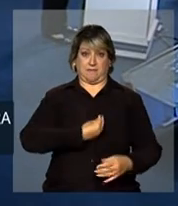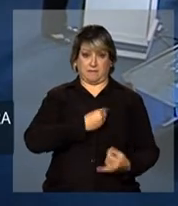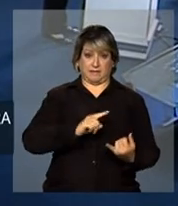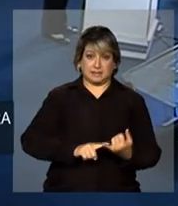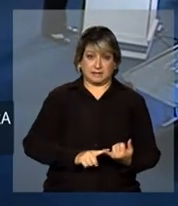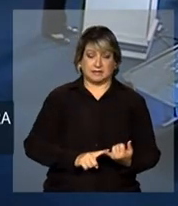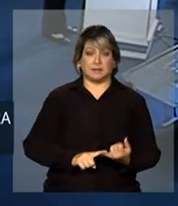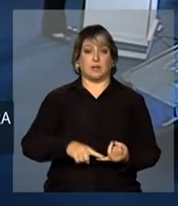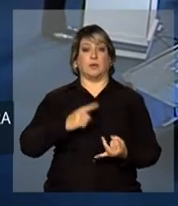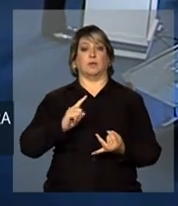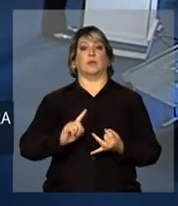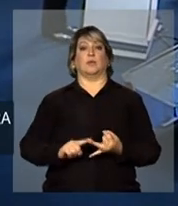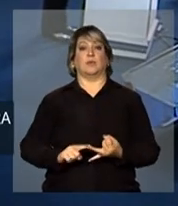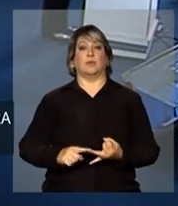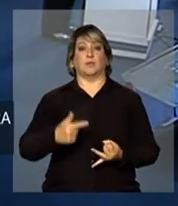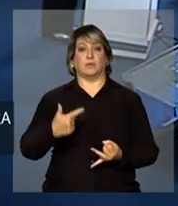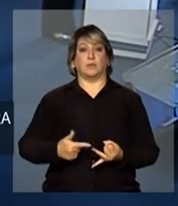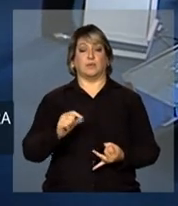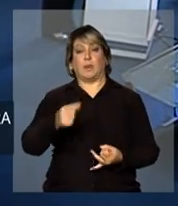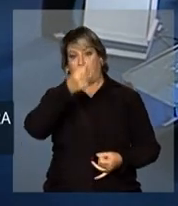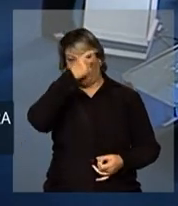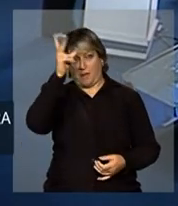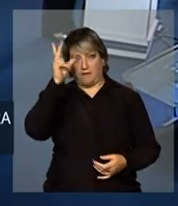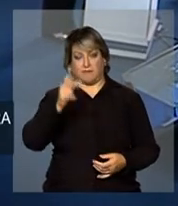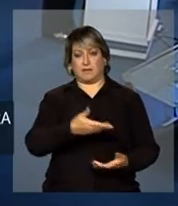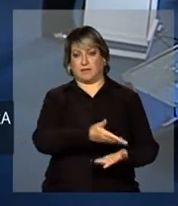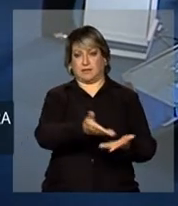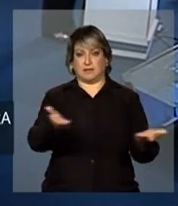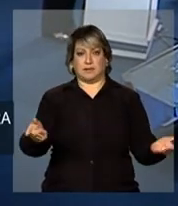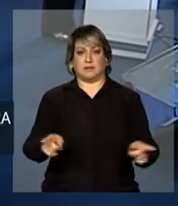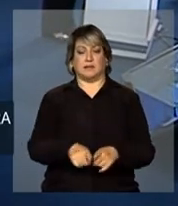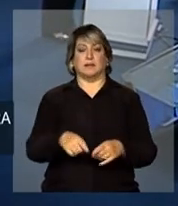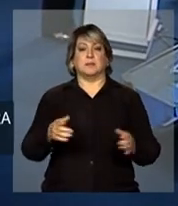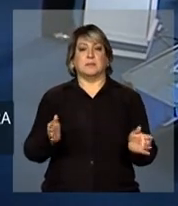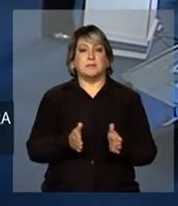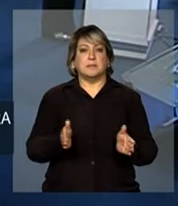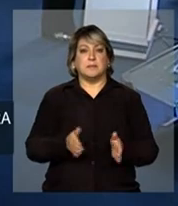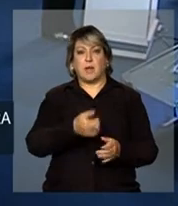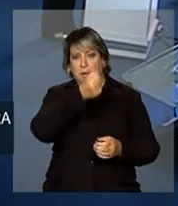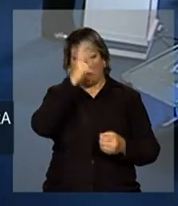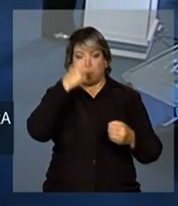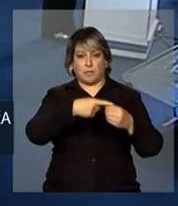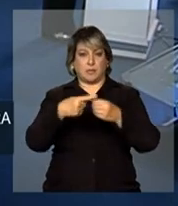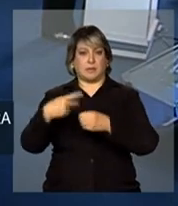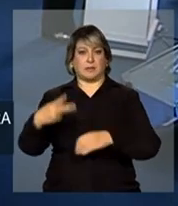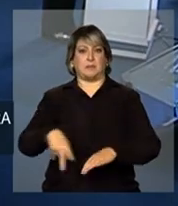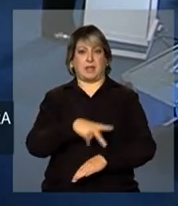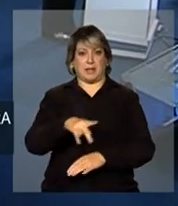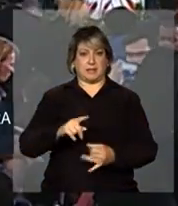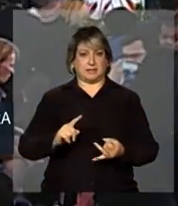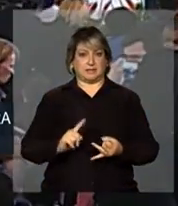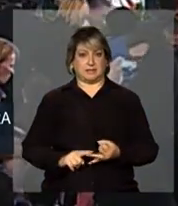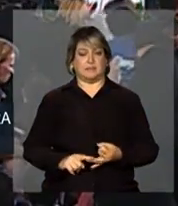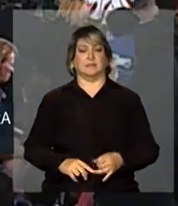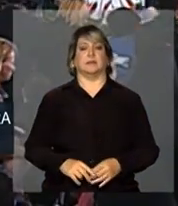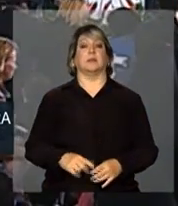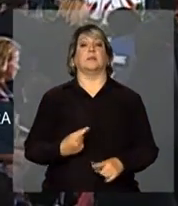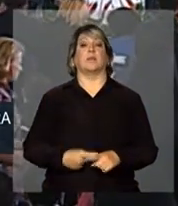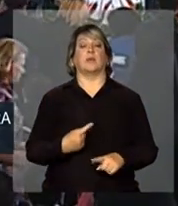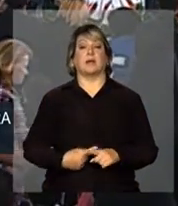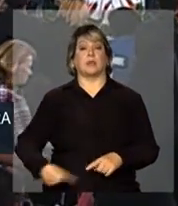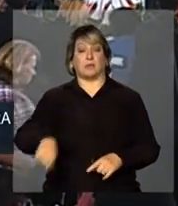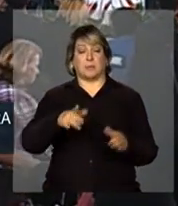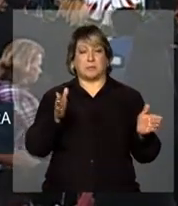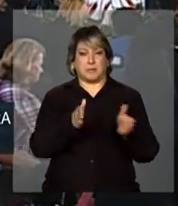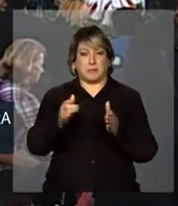O outro, com os prefeitos dos pequenos municípios desse país. Porque os